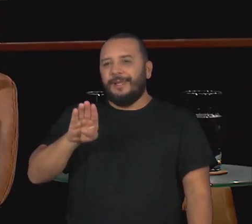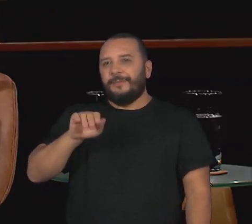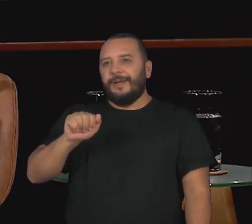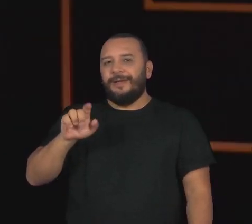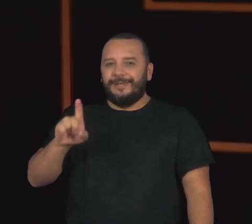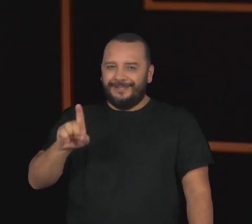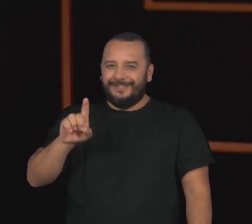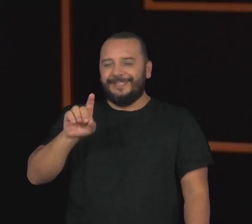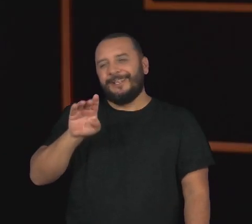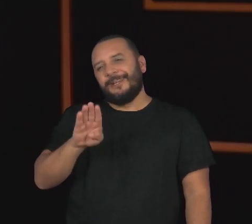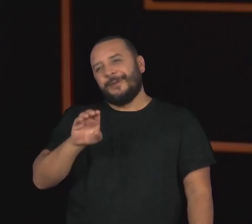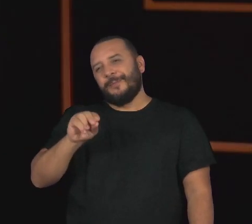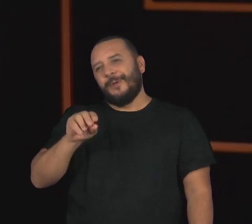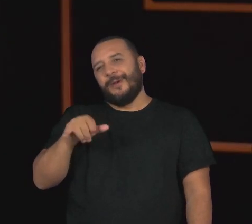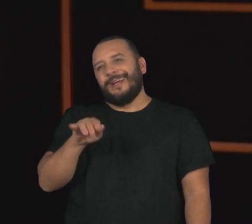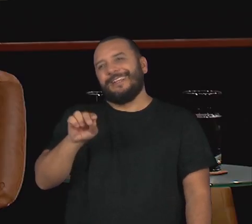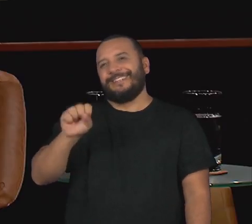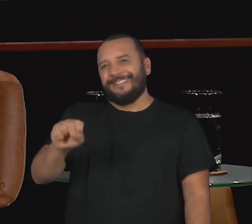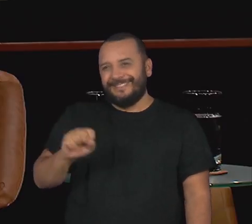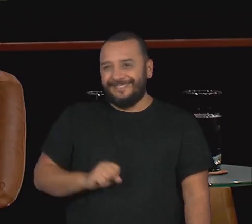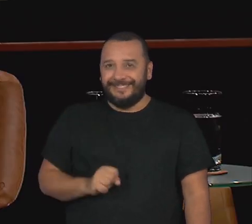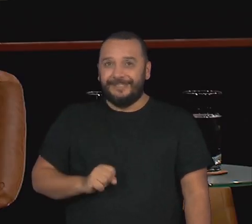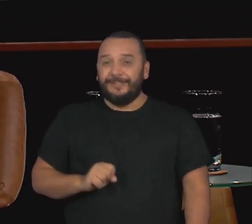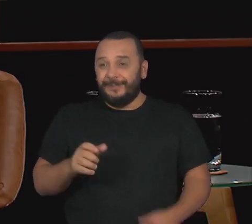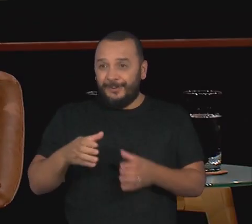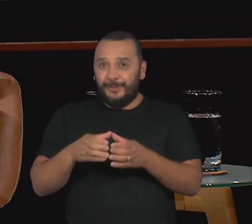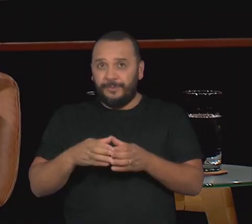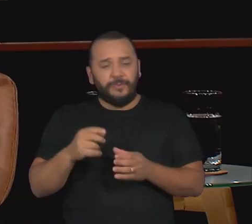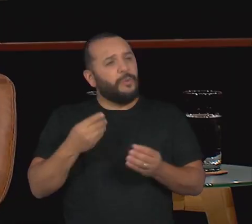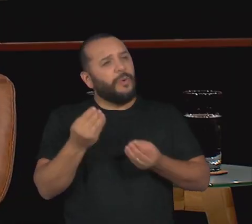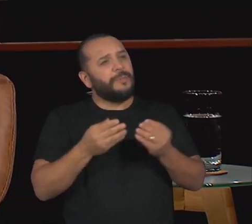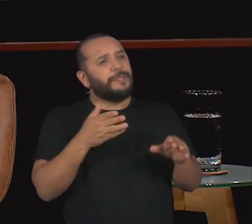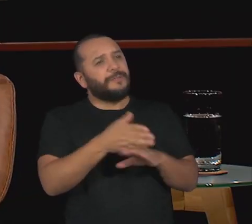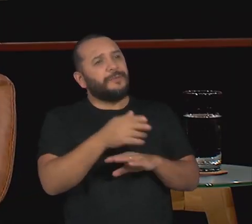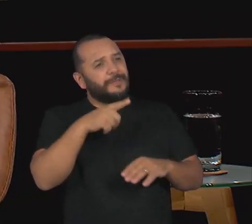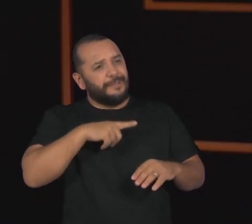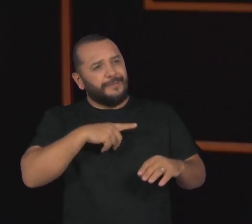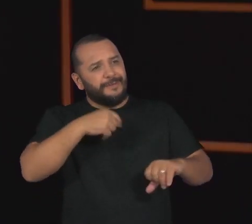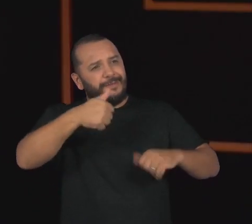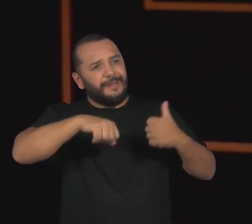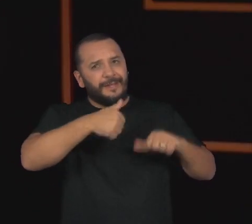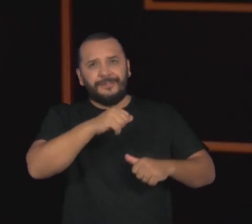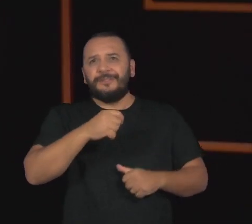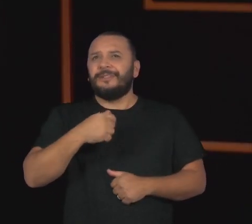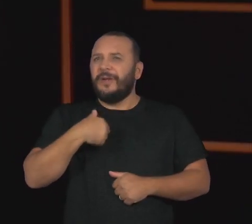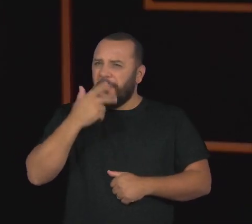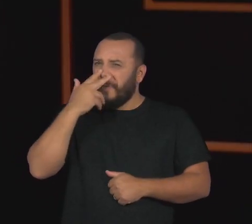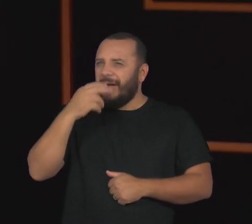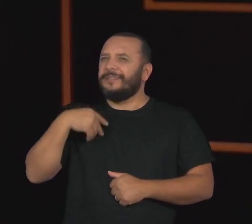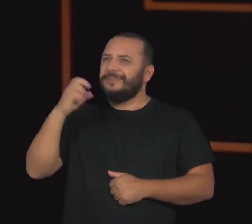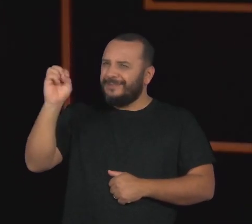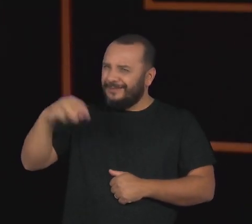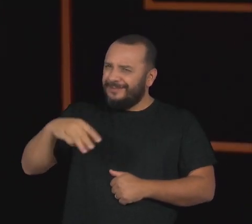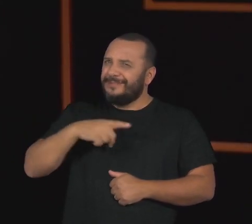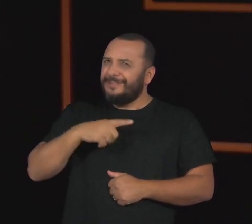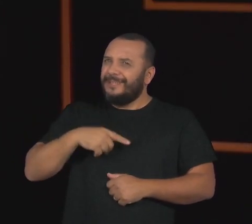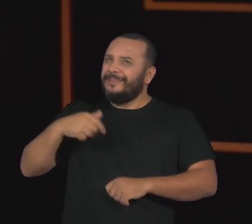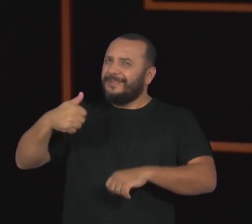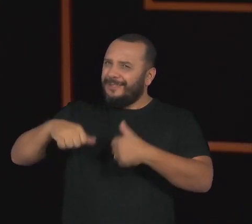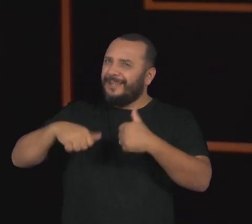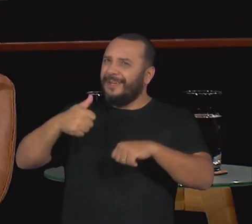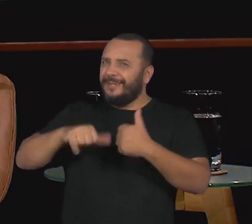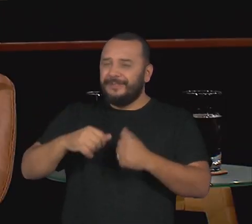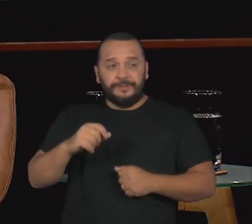band. Agora, você entrou como, através de teste? Como é que foi a coisa? Deve ter sido, sim. Deve ter sido um teste, alguma coisa assim.